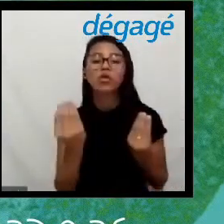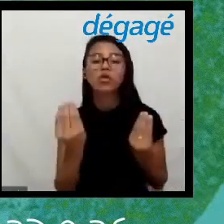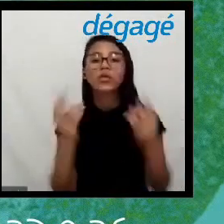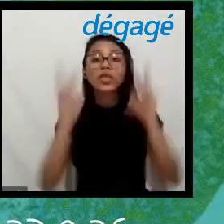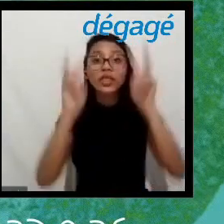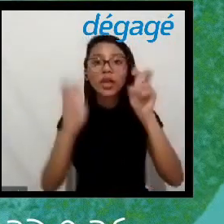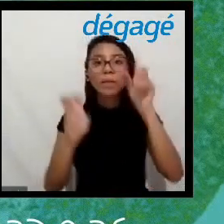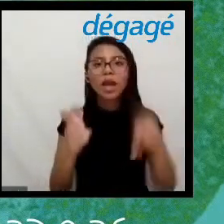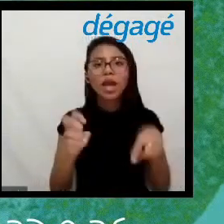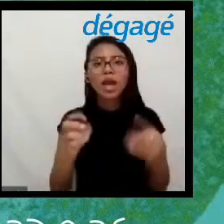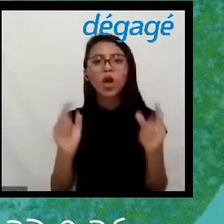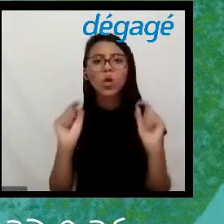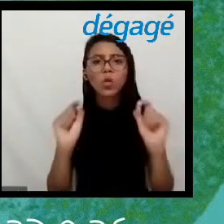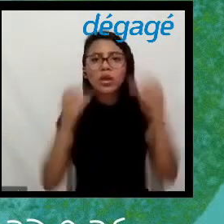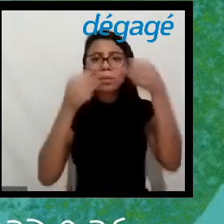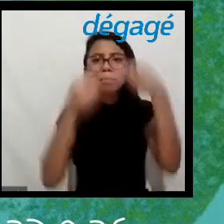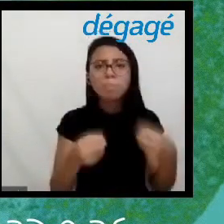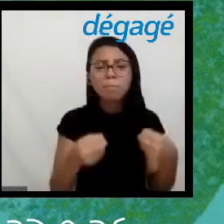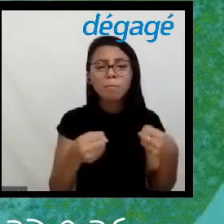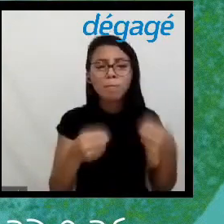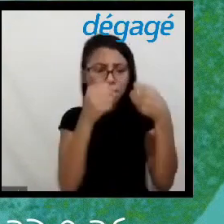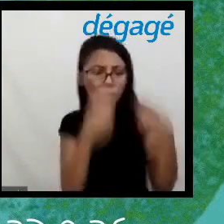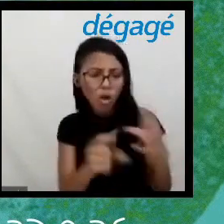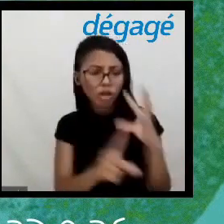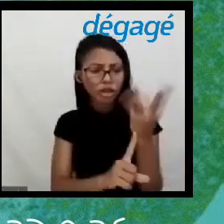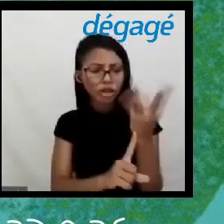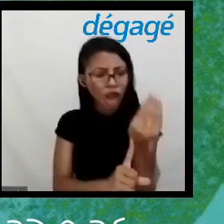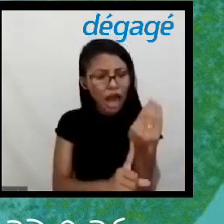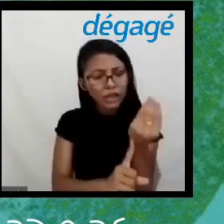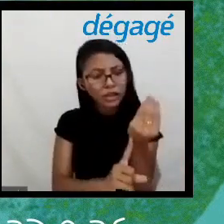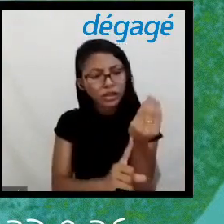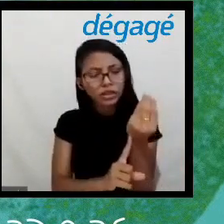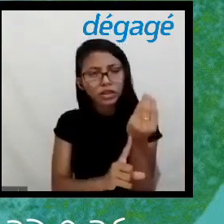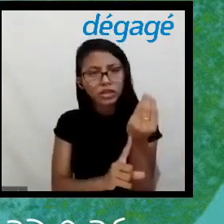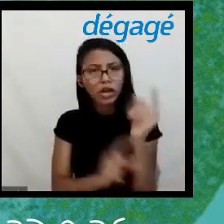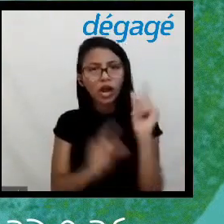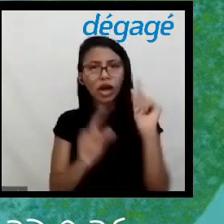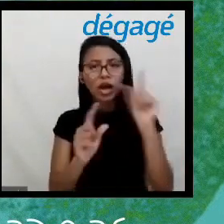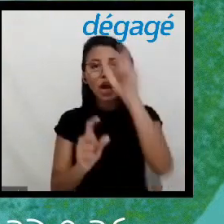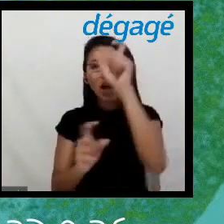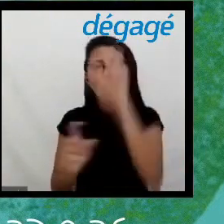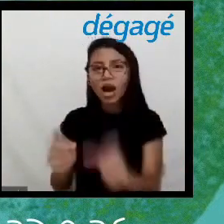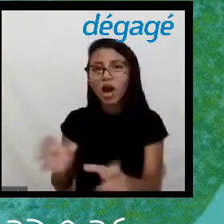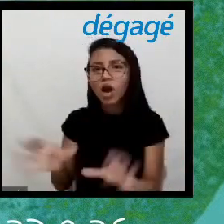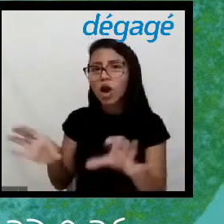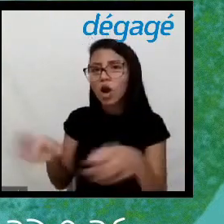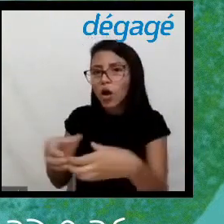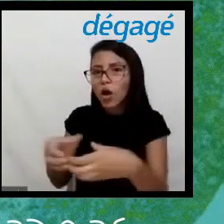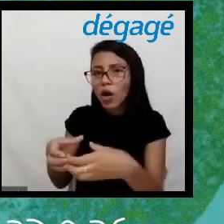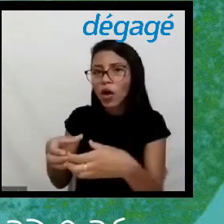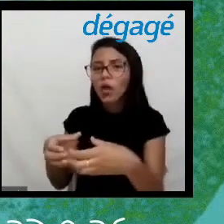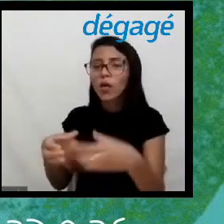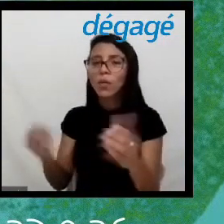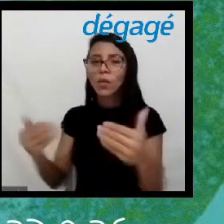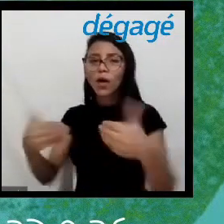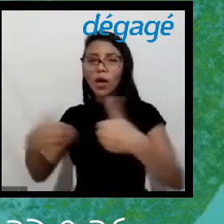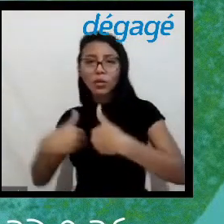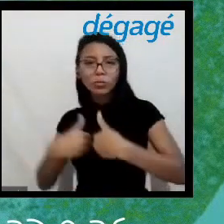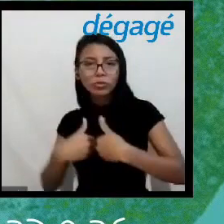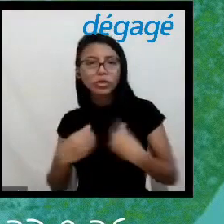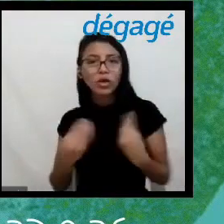Afetos, autismos, artes. Eu sou Rejane Reinaldo, a coordenadora do evento e uma